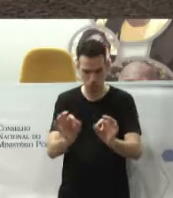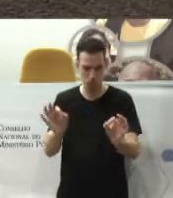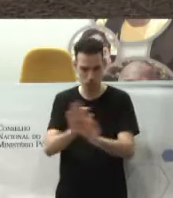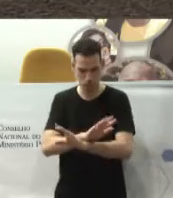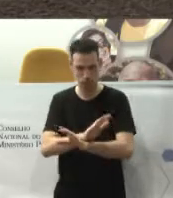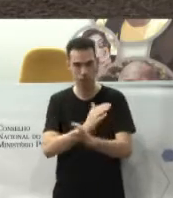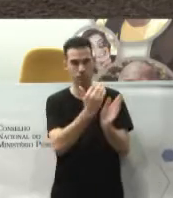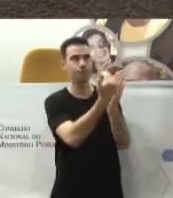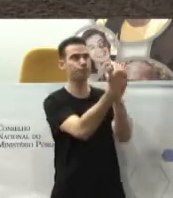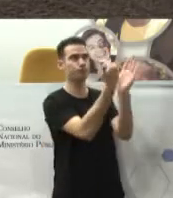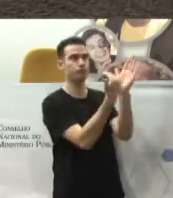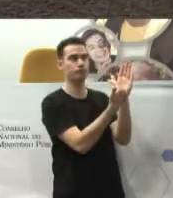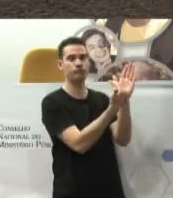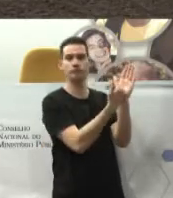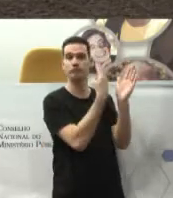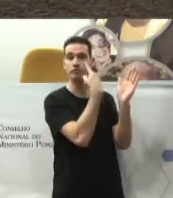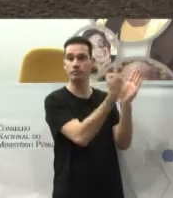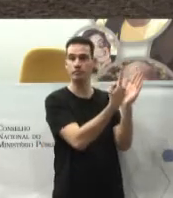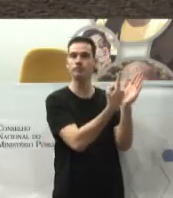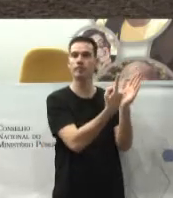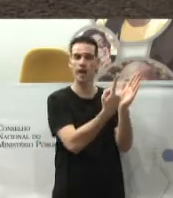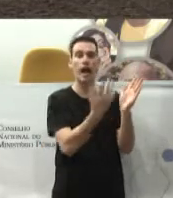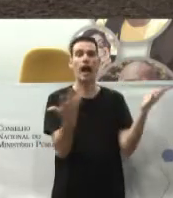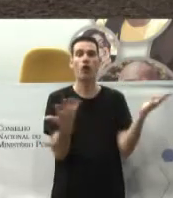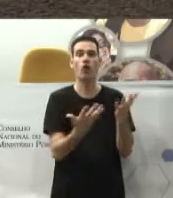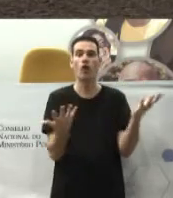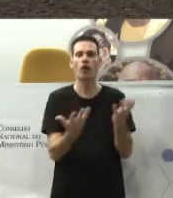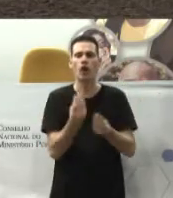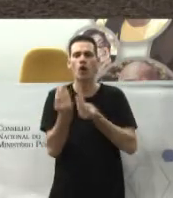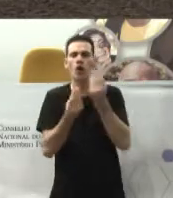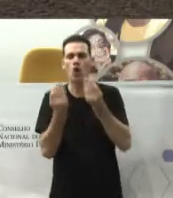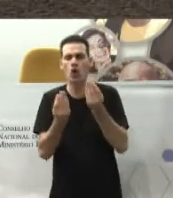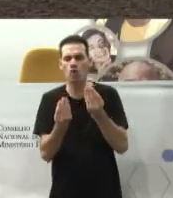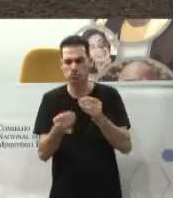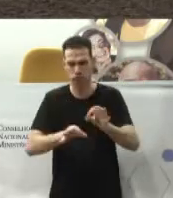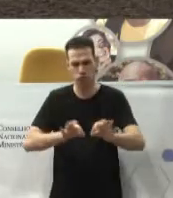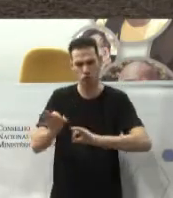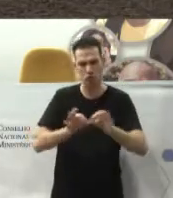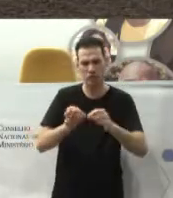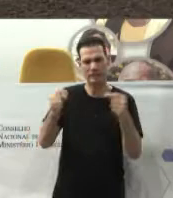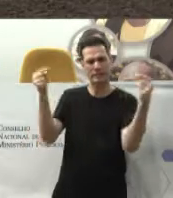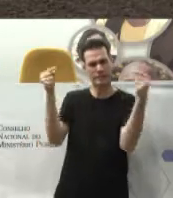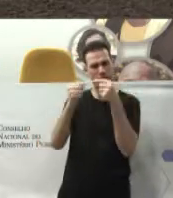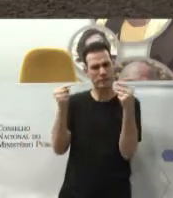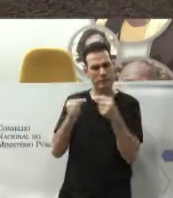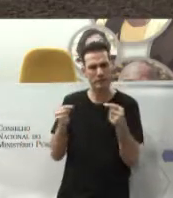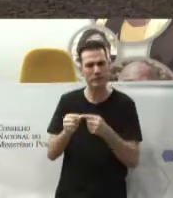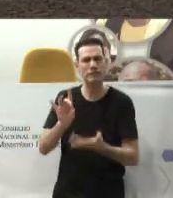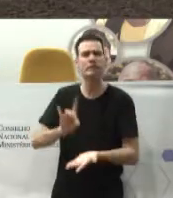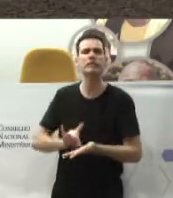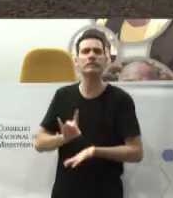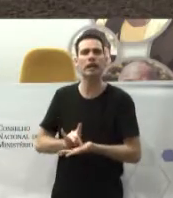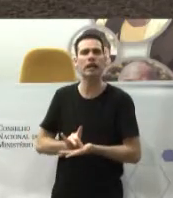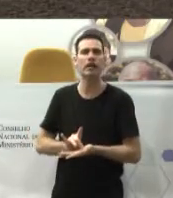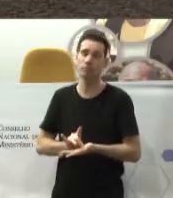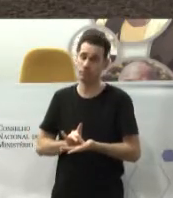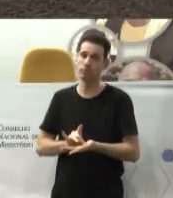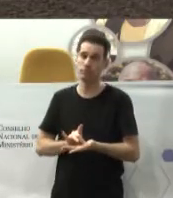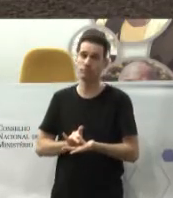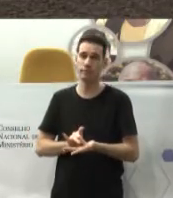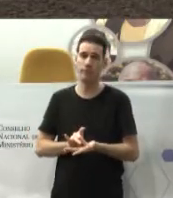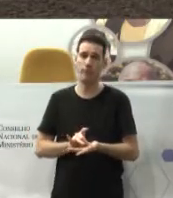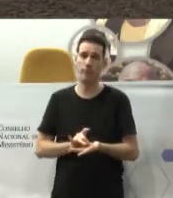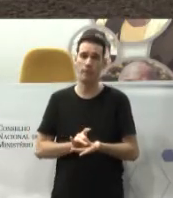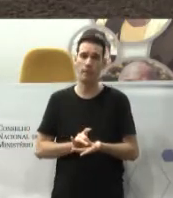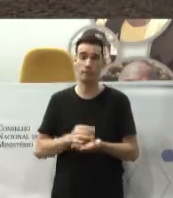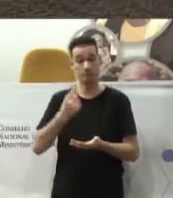próximo passo é implementar esse plano, que é o passo 3. E aí você implementa isso